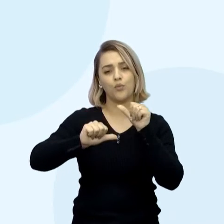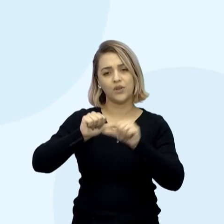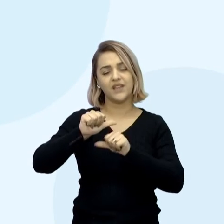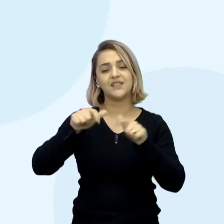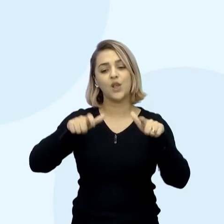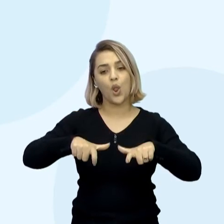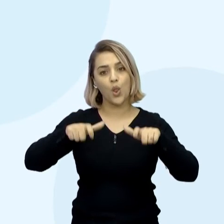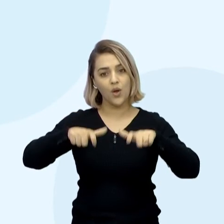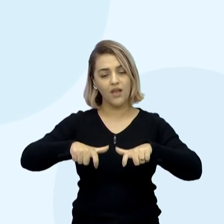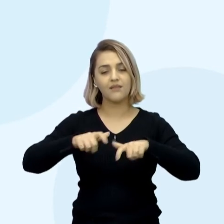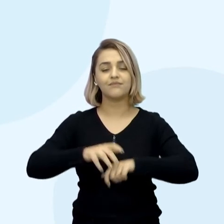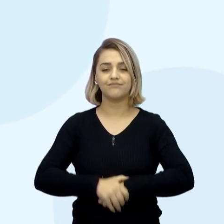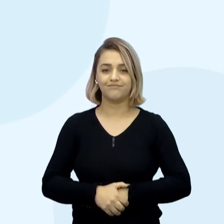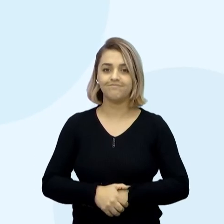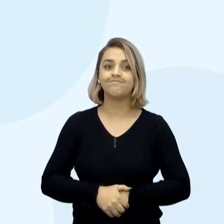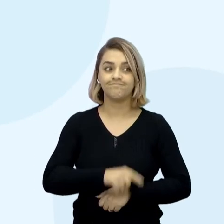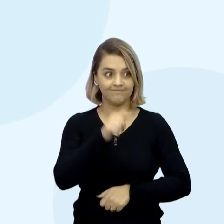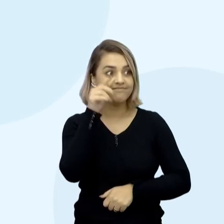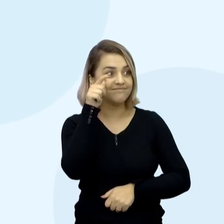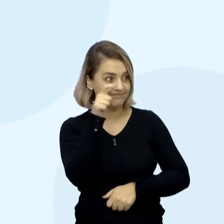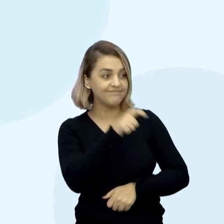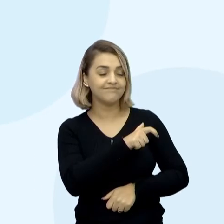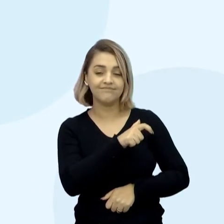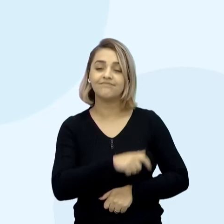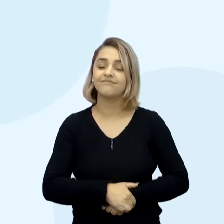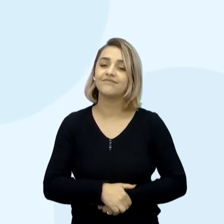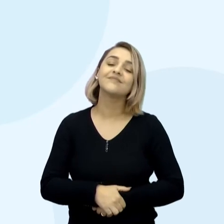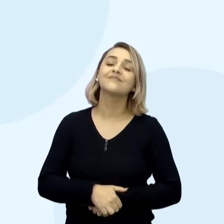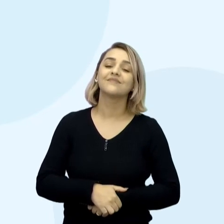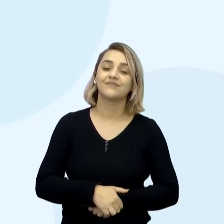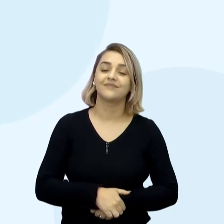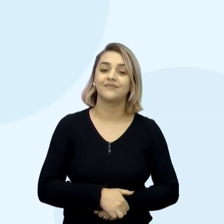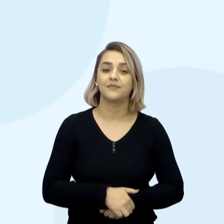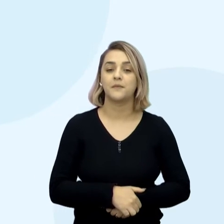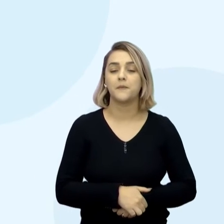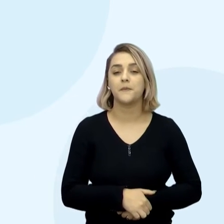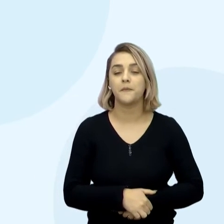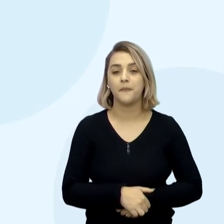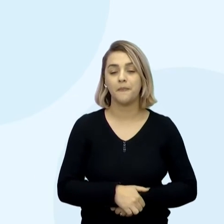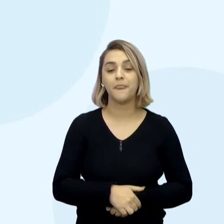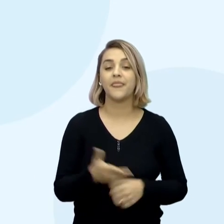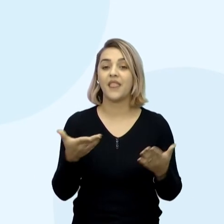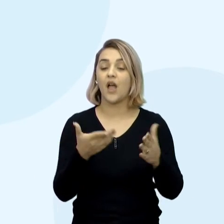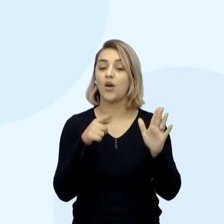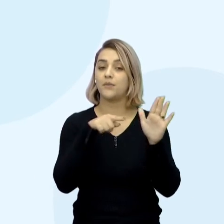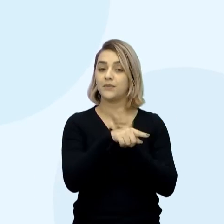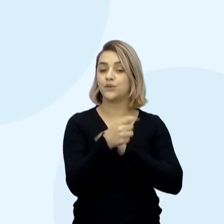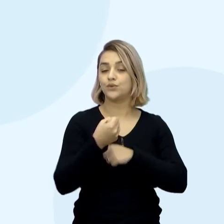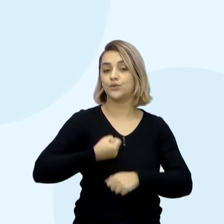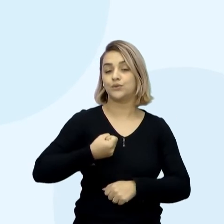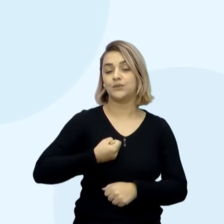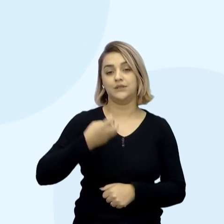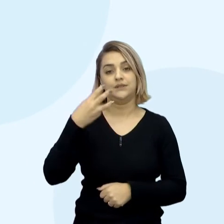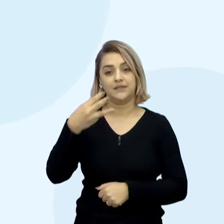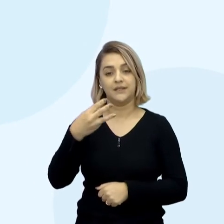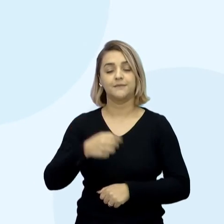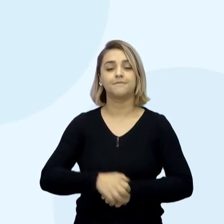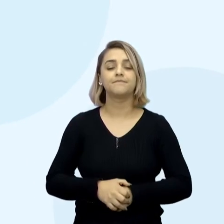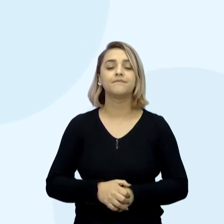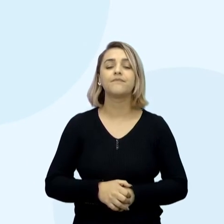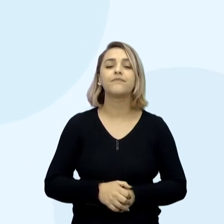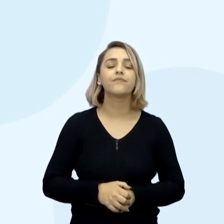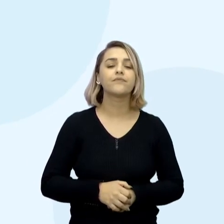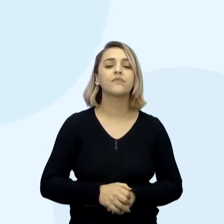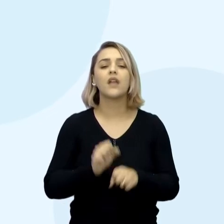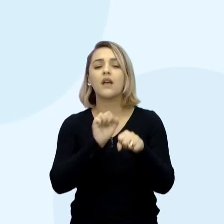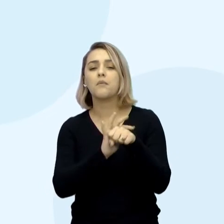físico. Olha só que interessante. Vamos lá para a nossa pergunta, que seria aqui no caso a 3, né? Como é que a